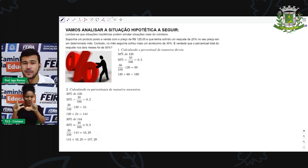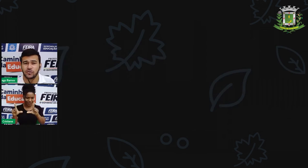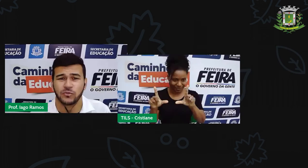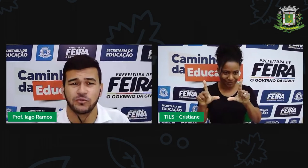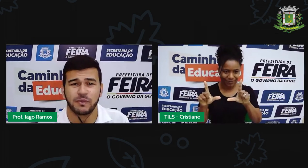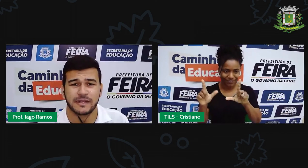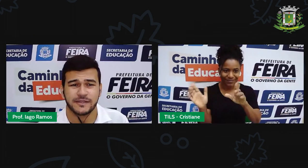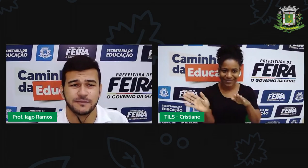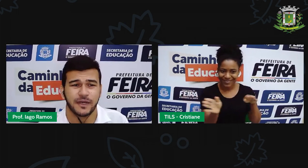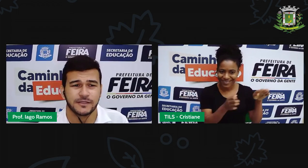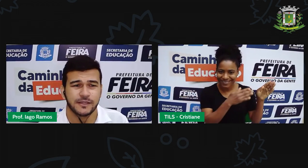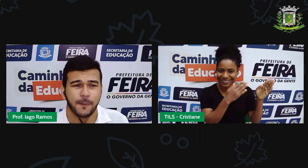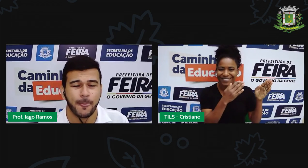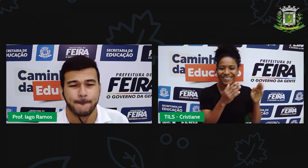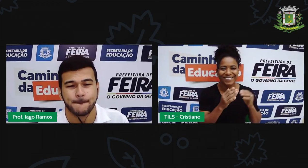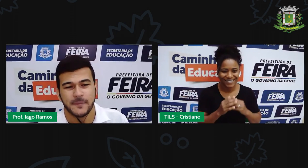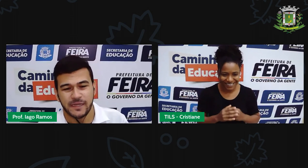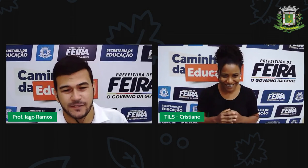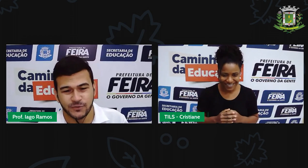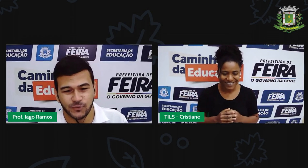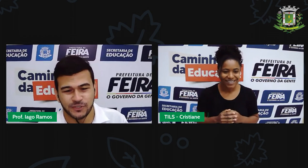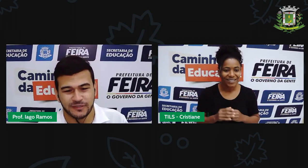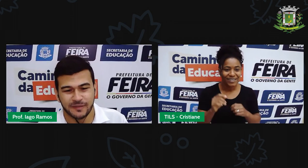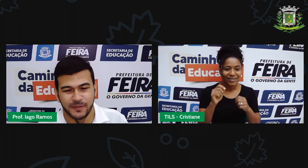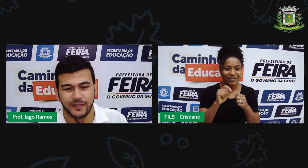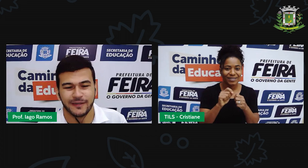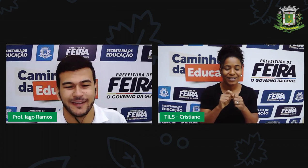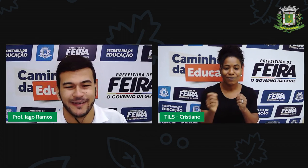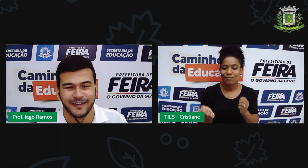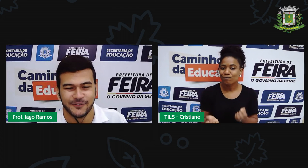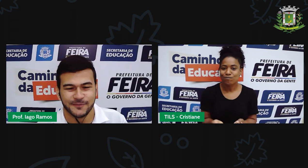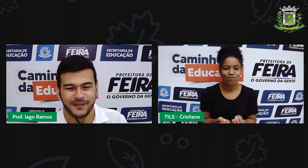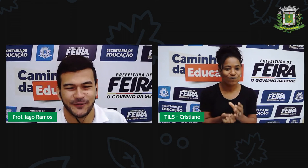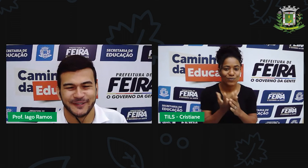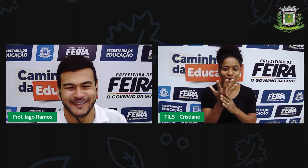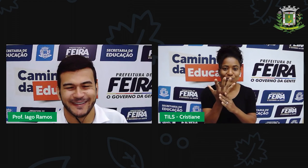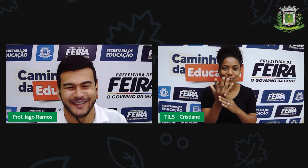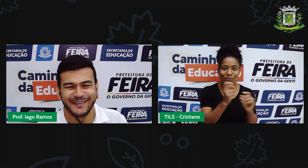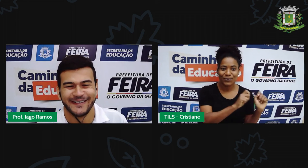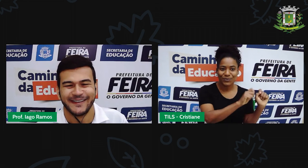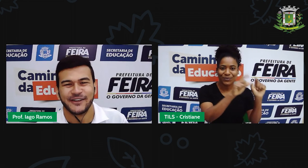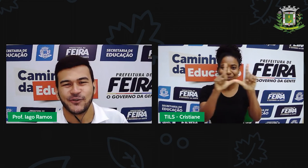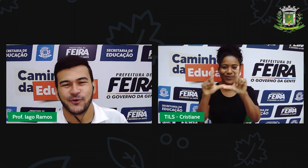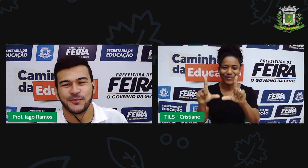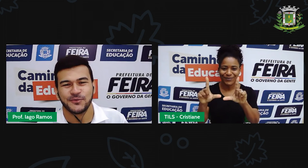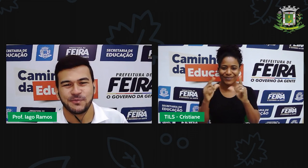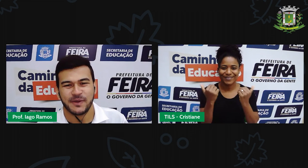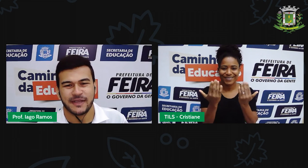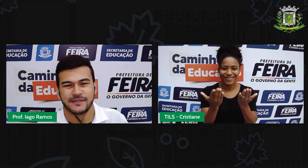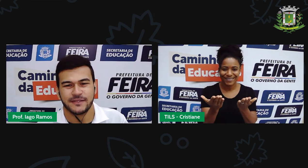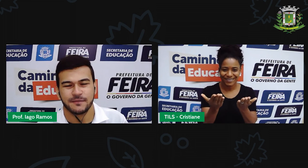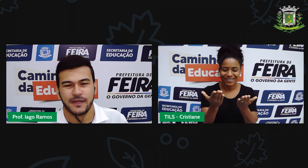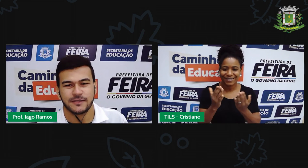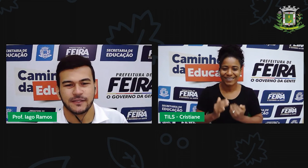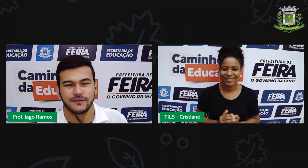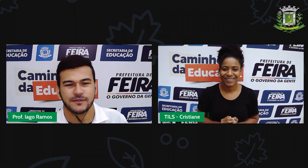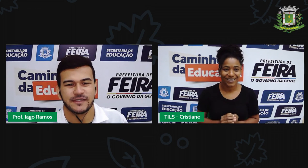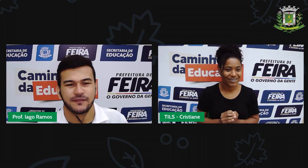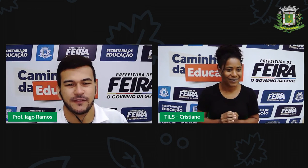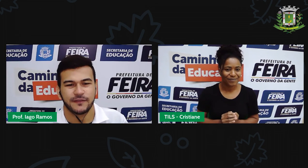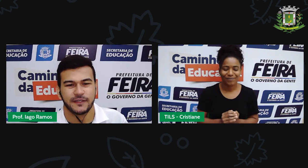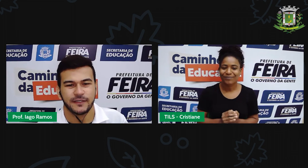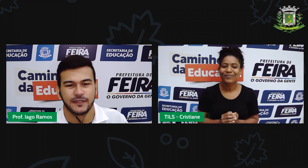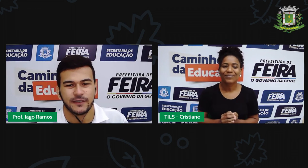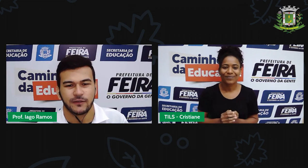tela sai como num passe de mágica e surge também uma outra tela como num passe de mágica.